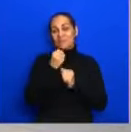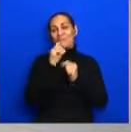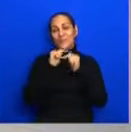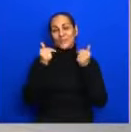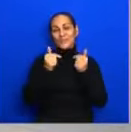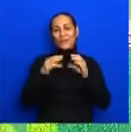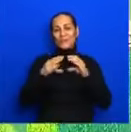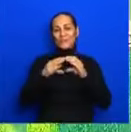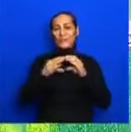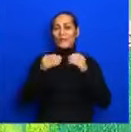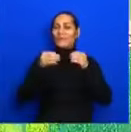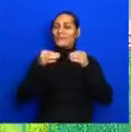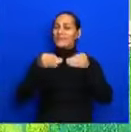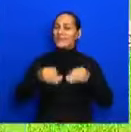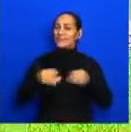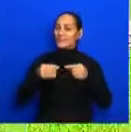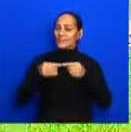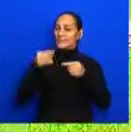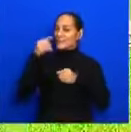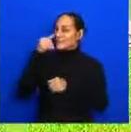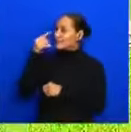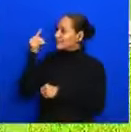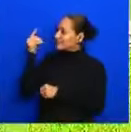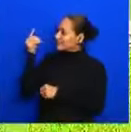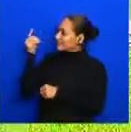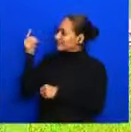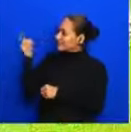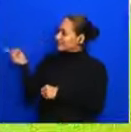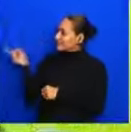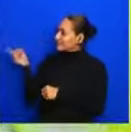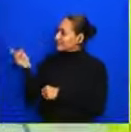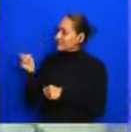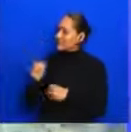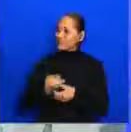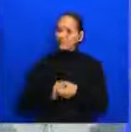Boa sorte, bolas posicionadas. Valendo.